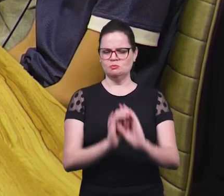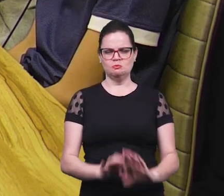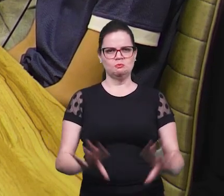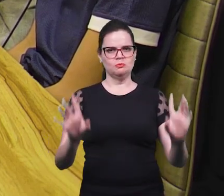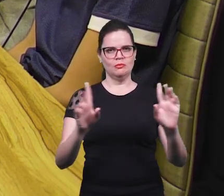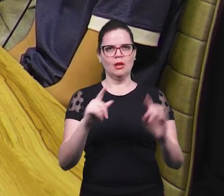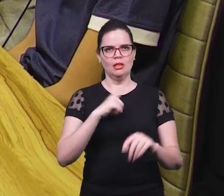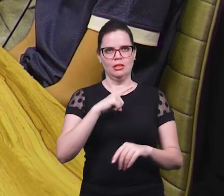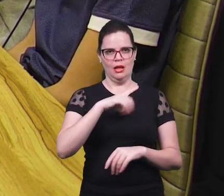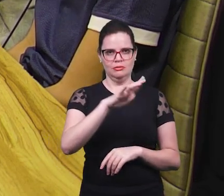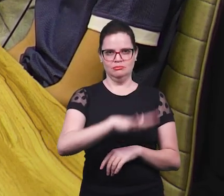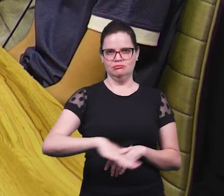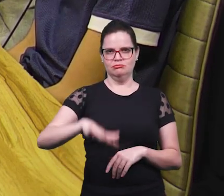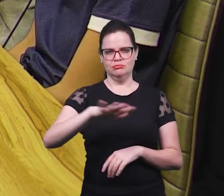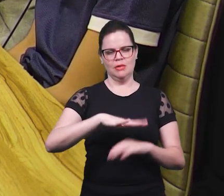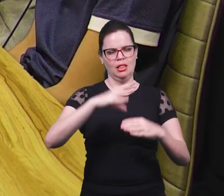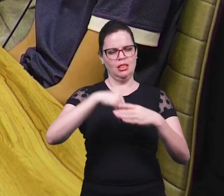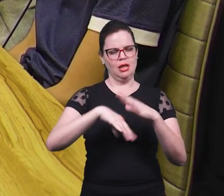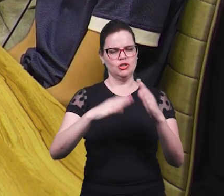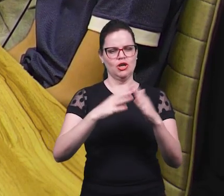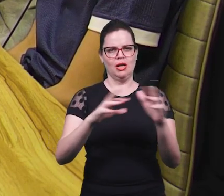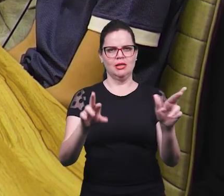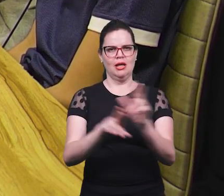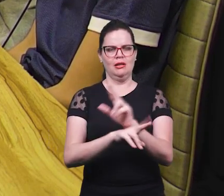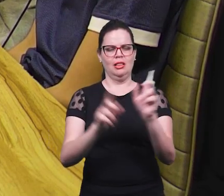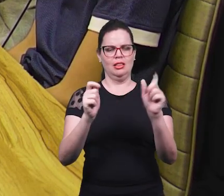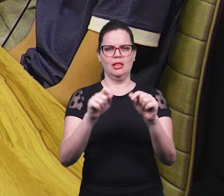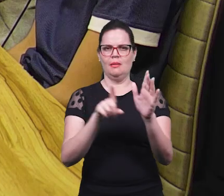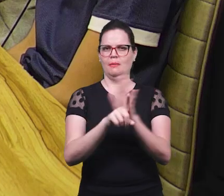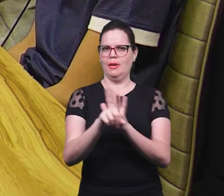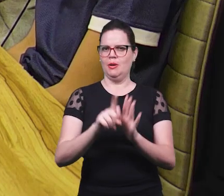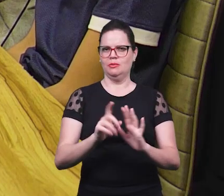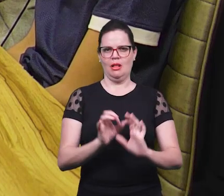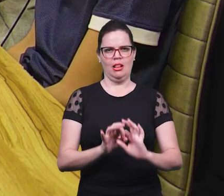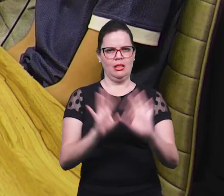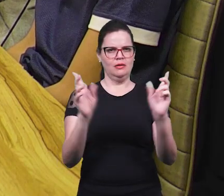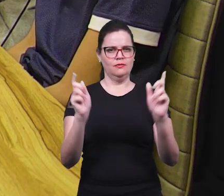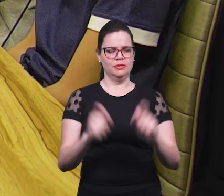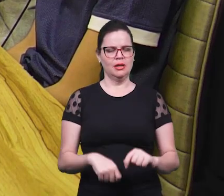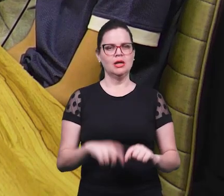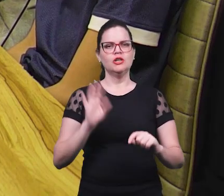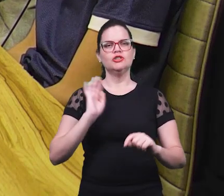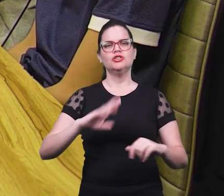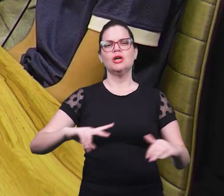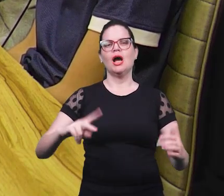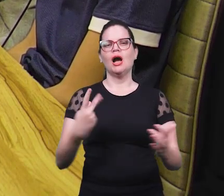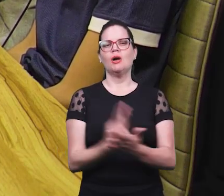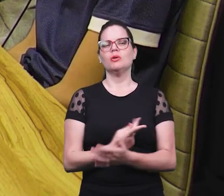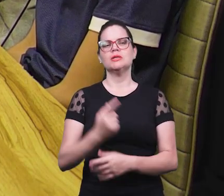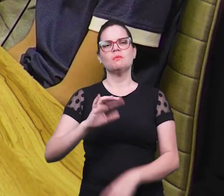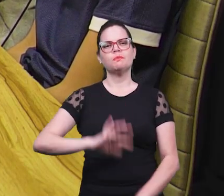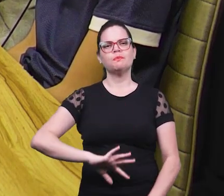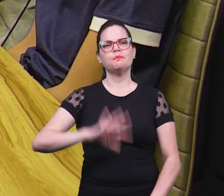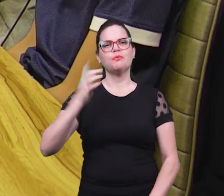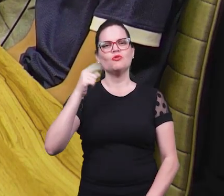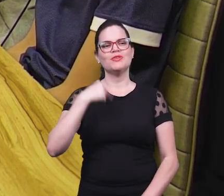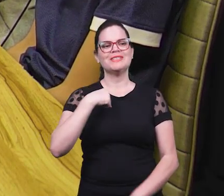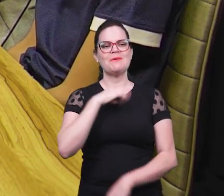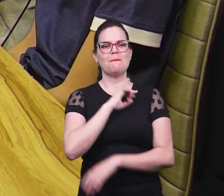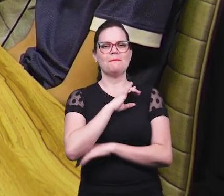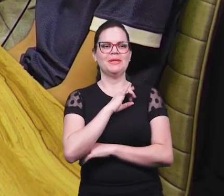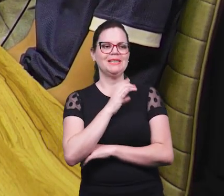Vocês têm esse ambiente à vontade para perguntar. Existiu alguma situação específica onde